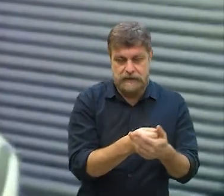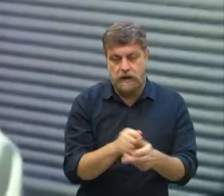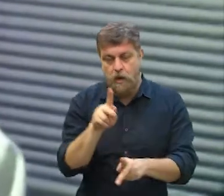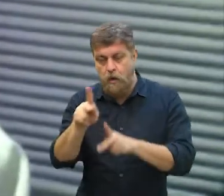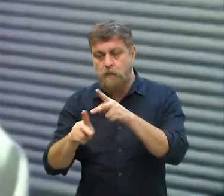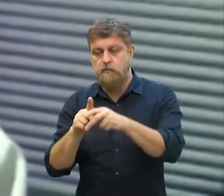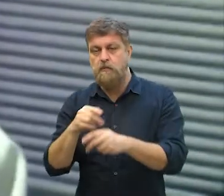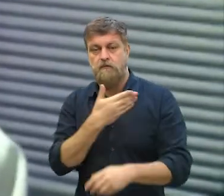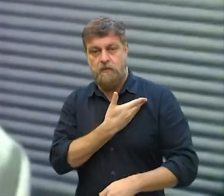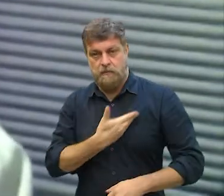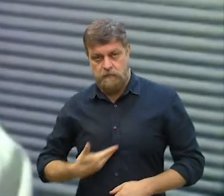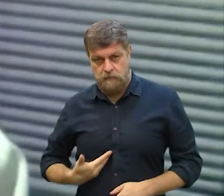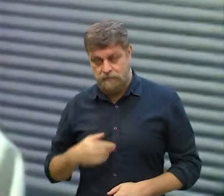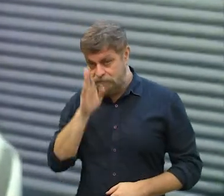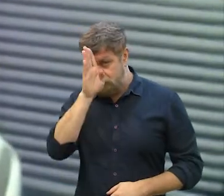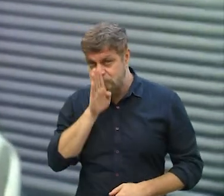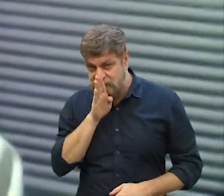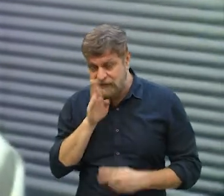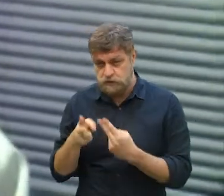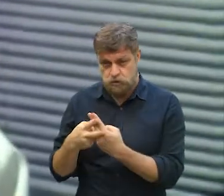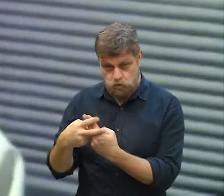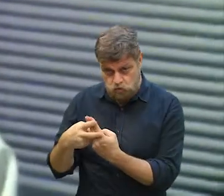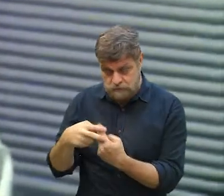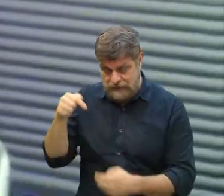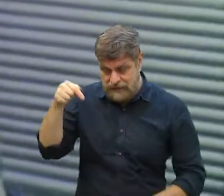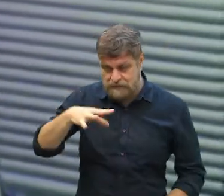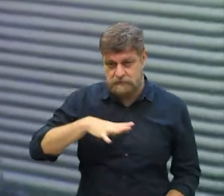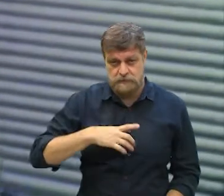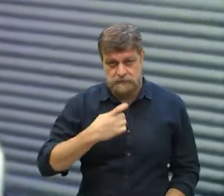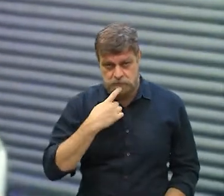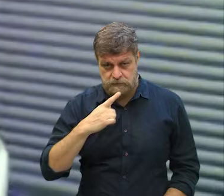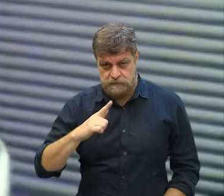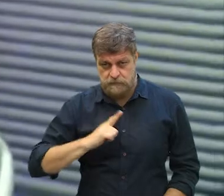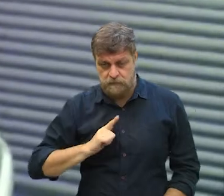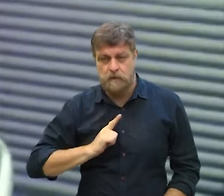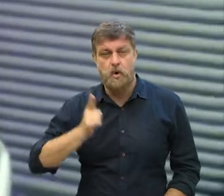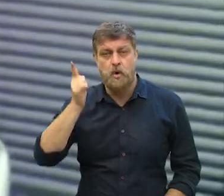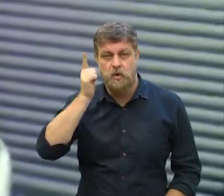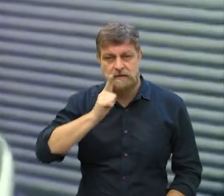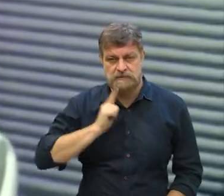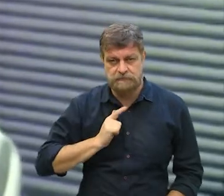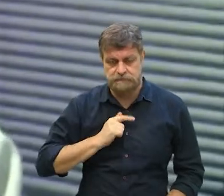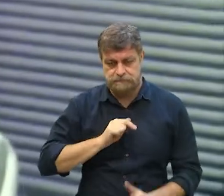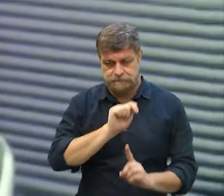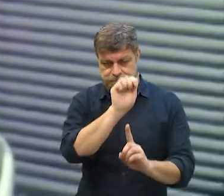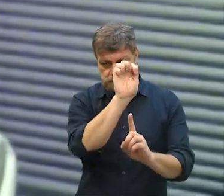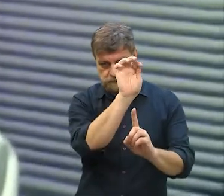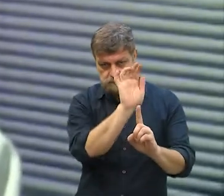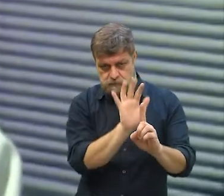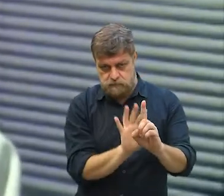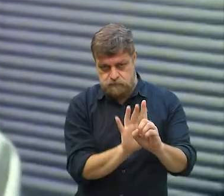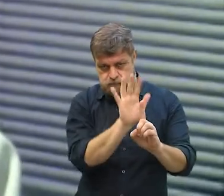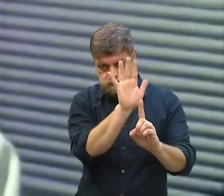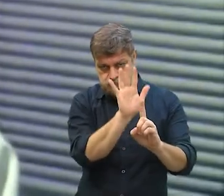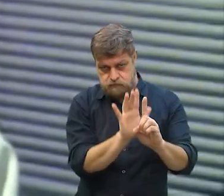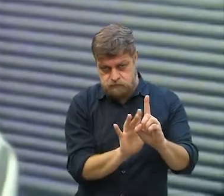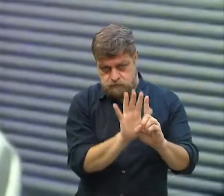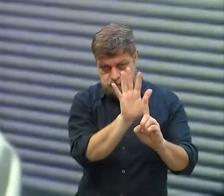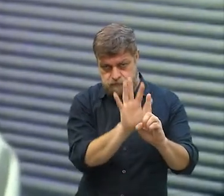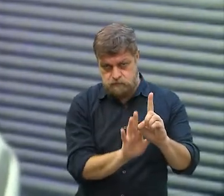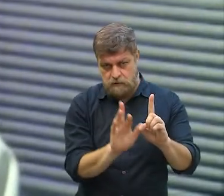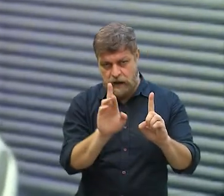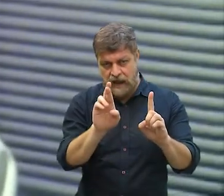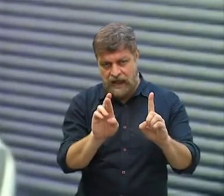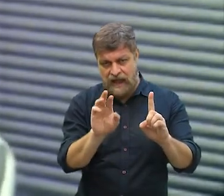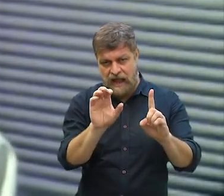colocou. Hoje, no público, em Campinas especificamente, nós temos acesso às radioterapias, que é um